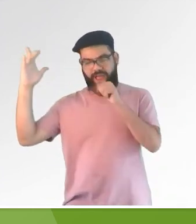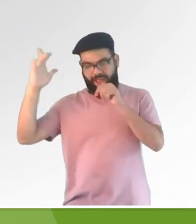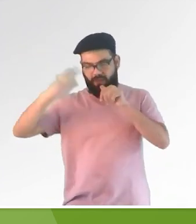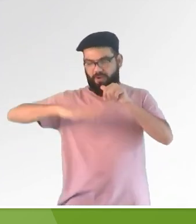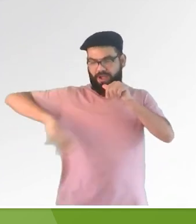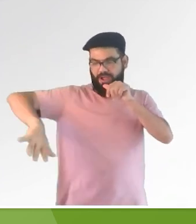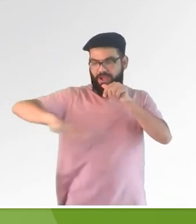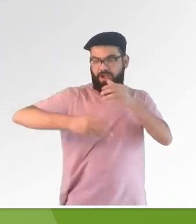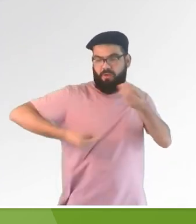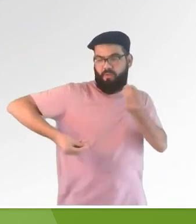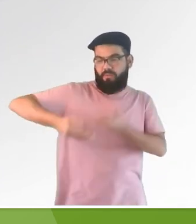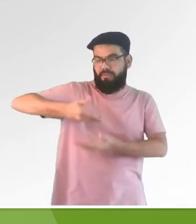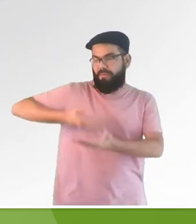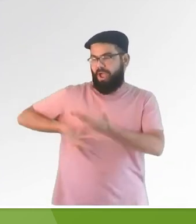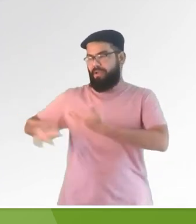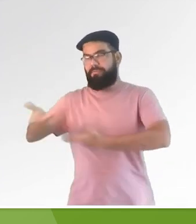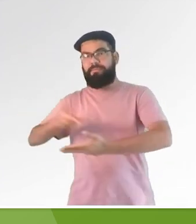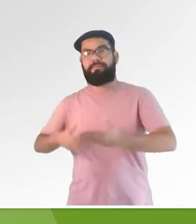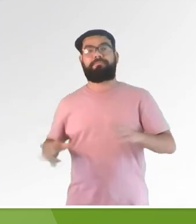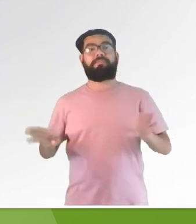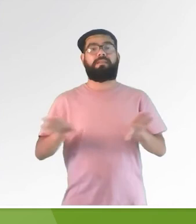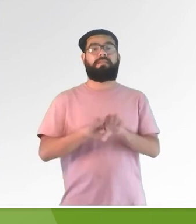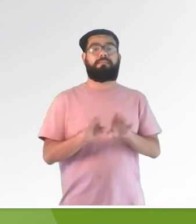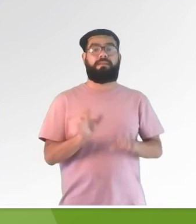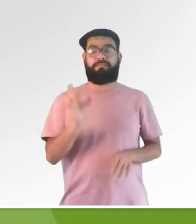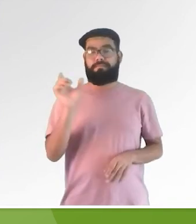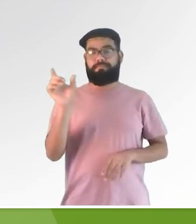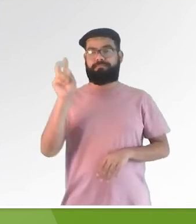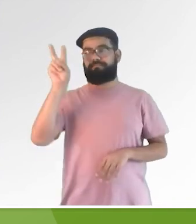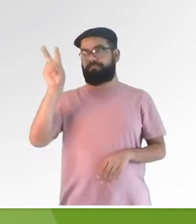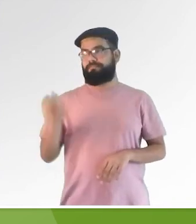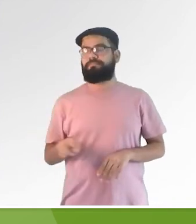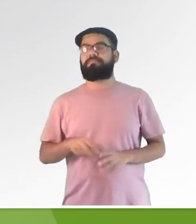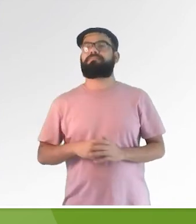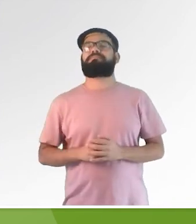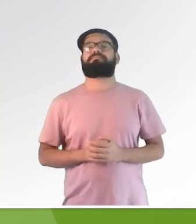só, o termo ecologia ele foi citado pela primeira vez em